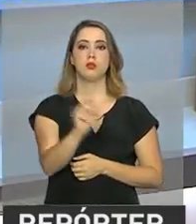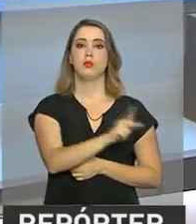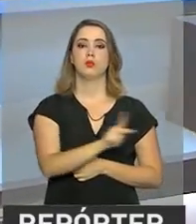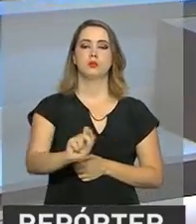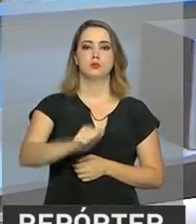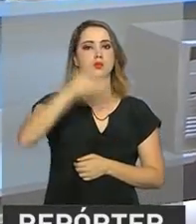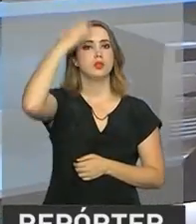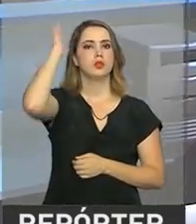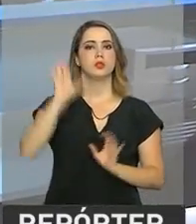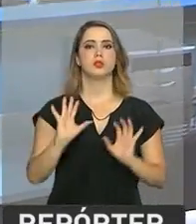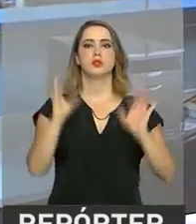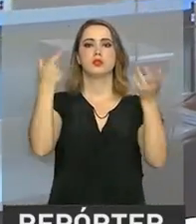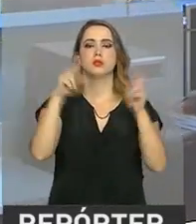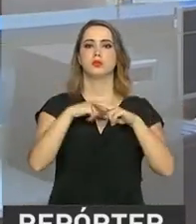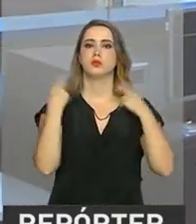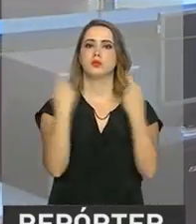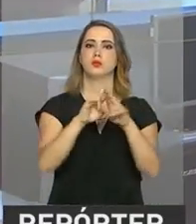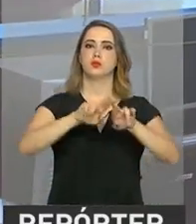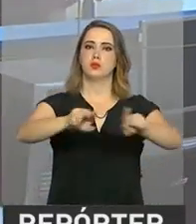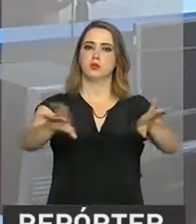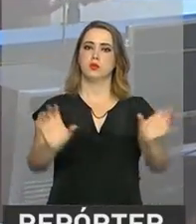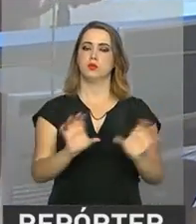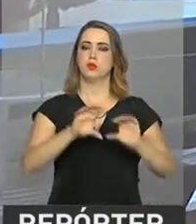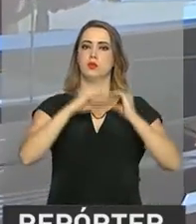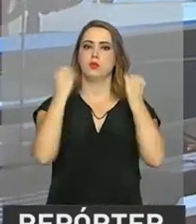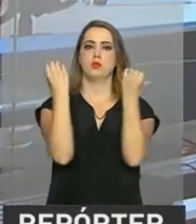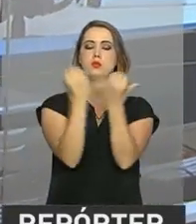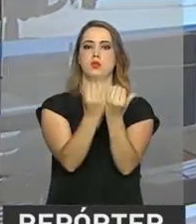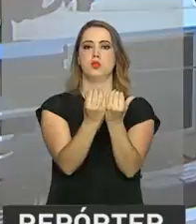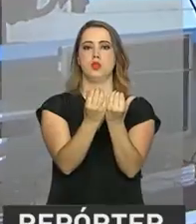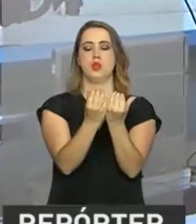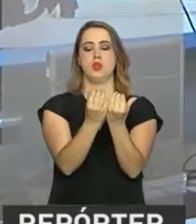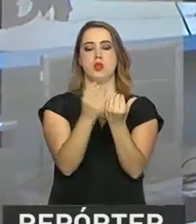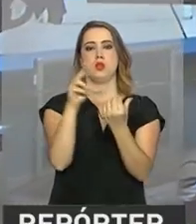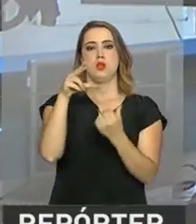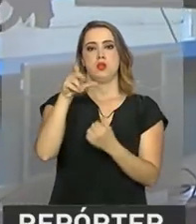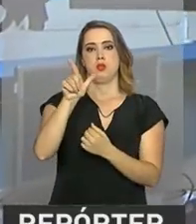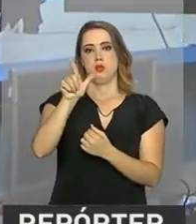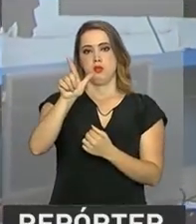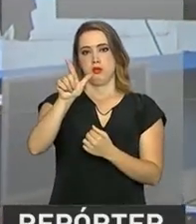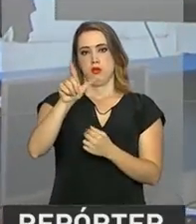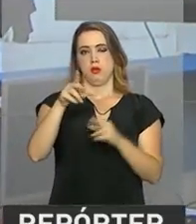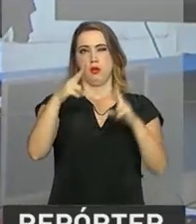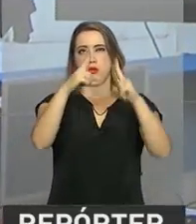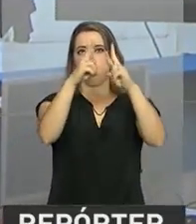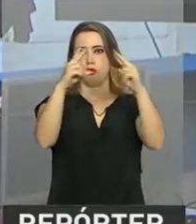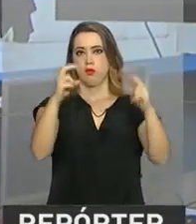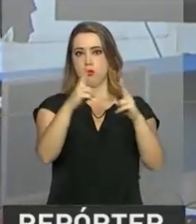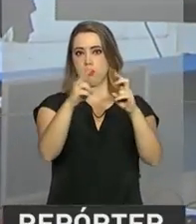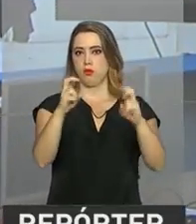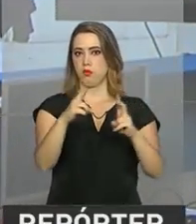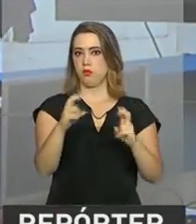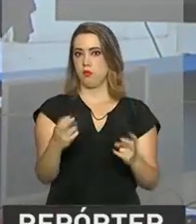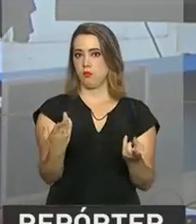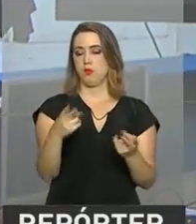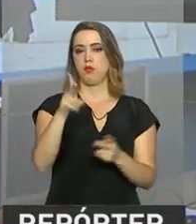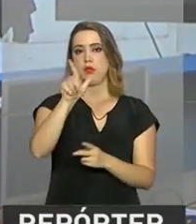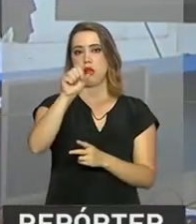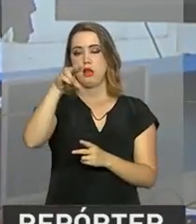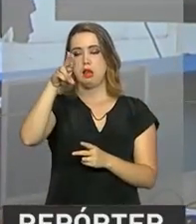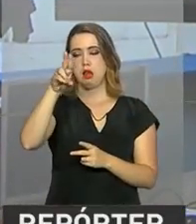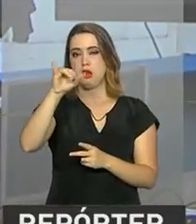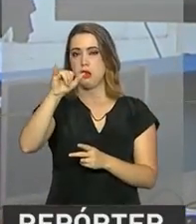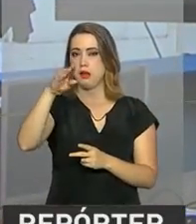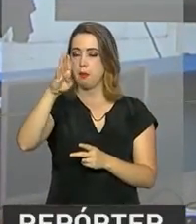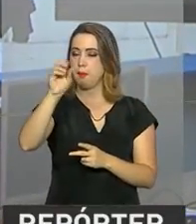participou de um evento que reuniu representantes da comunidade libanesa cerca de 80 empresários daquele país também estiveram no encontro eles